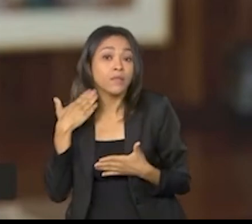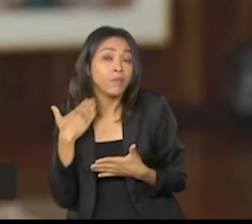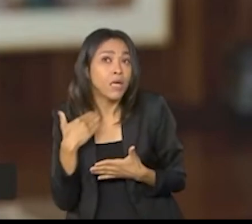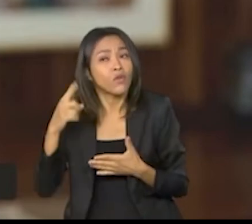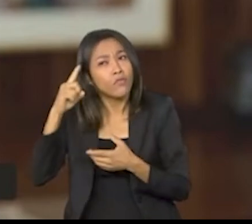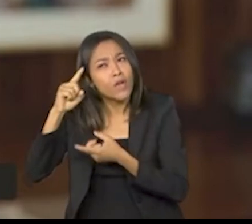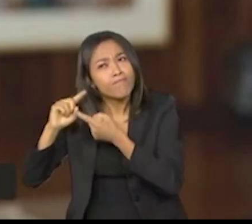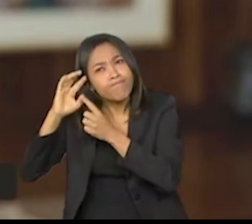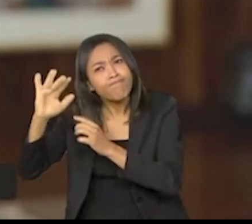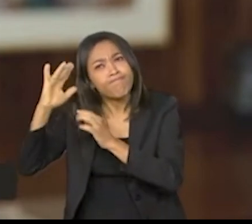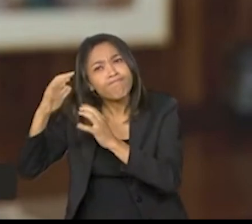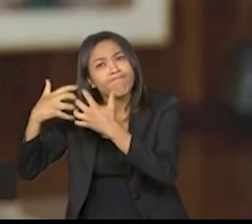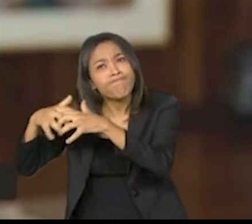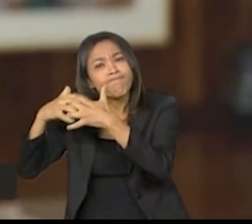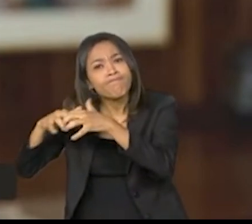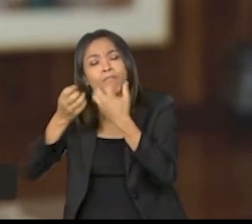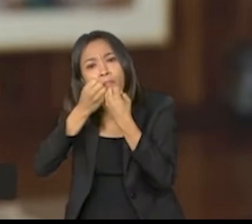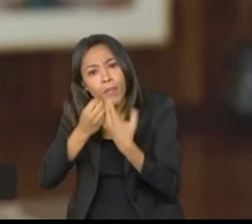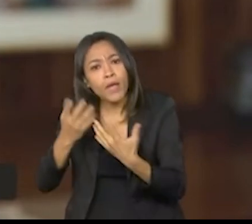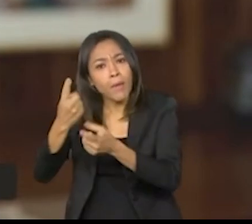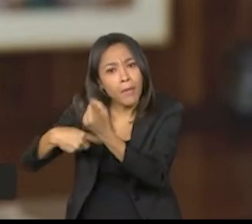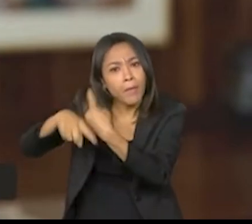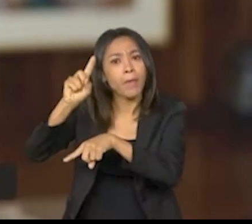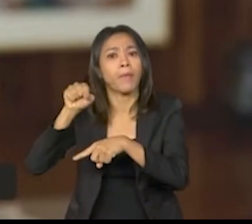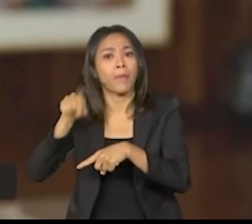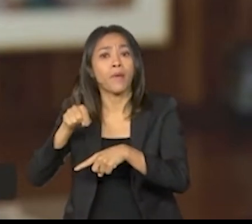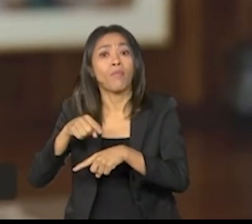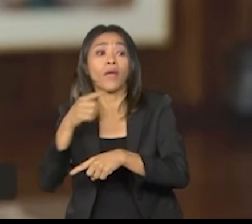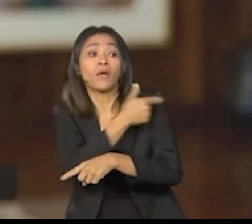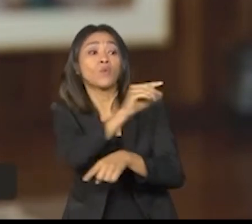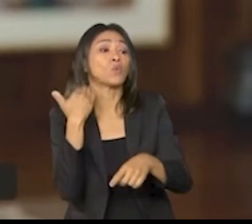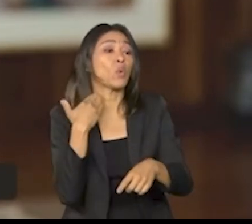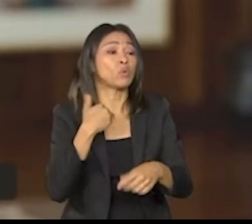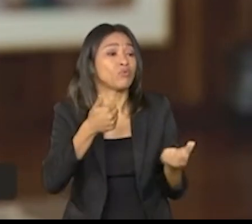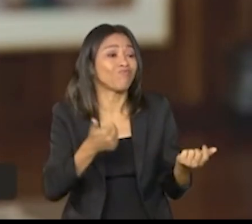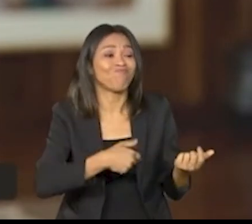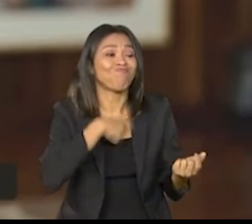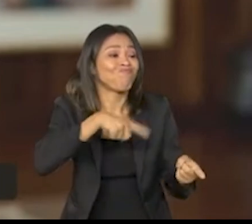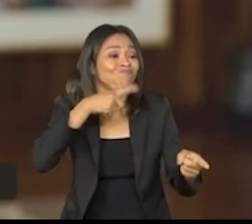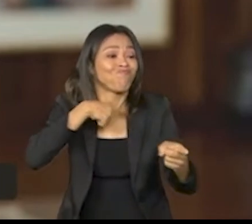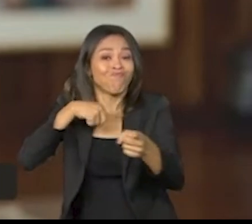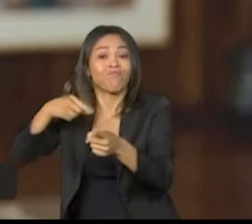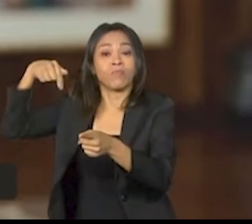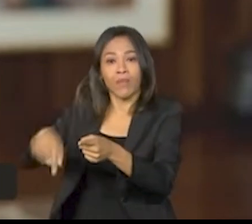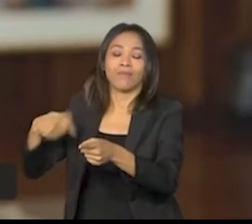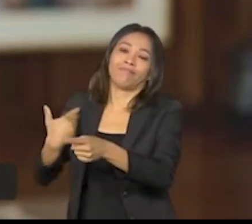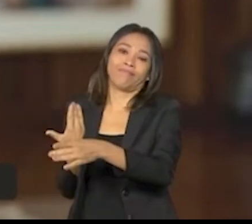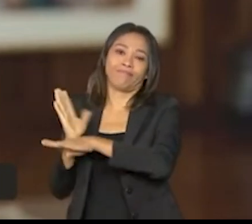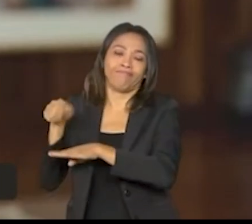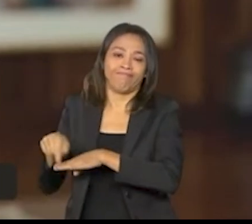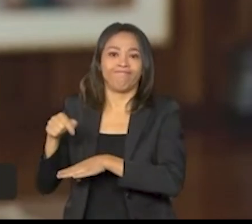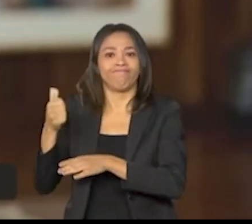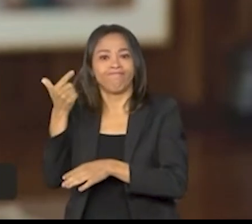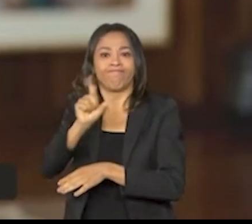bem cedido onde as instituições de Bred Udes continuam falhando em vez de oferecer programas que impõe